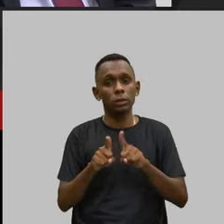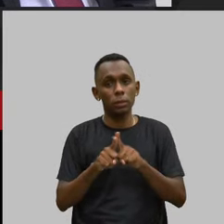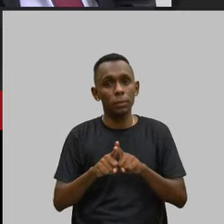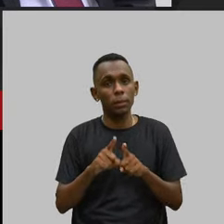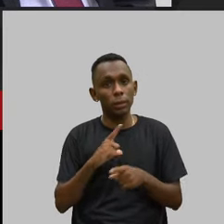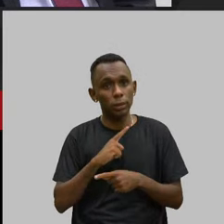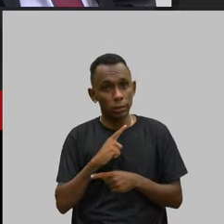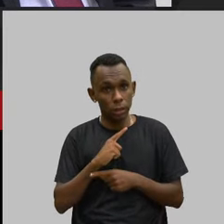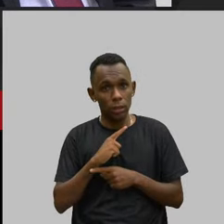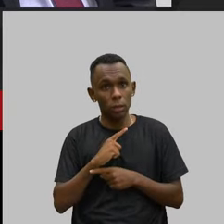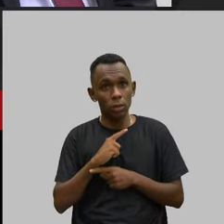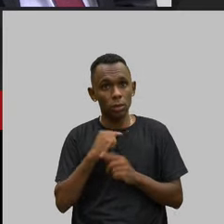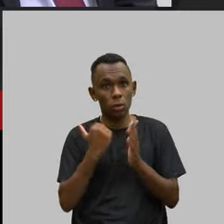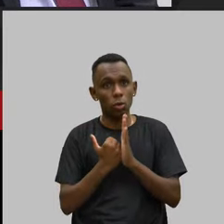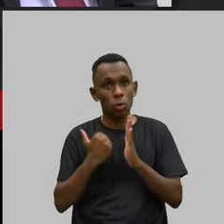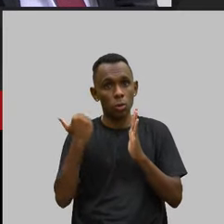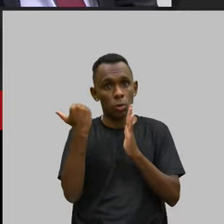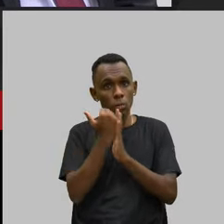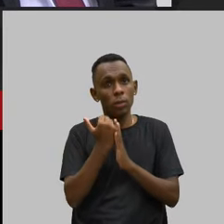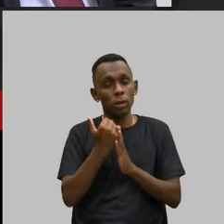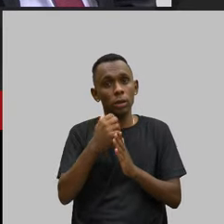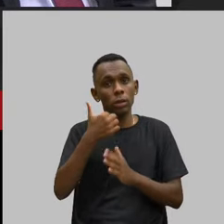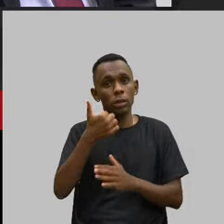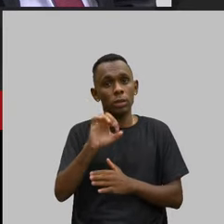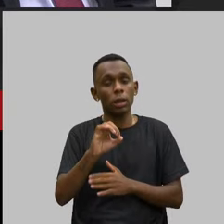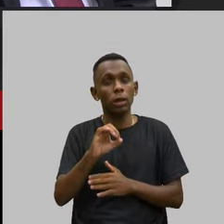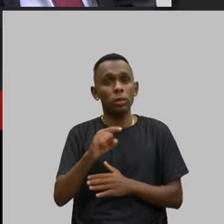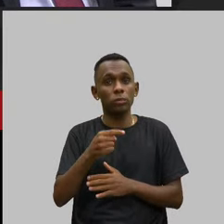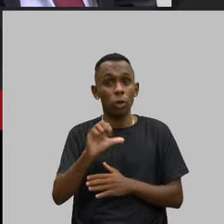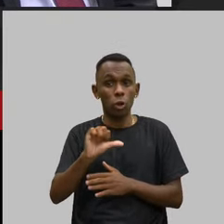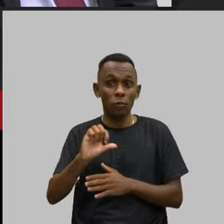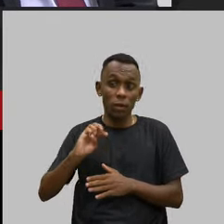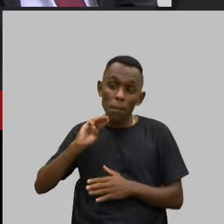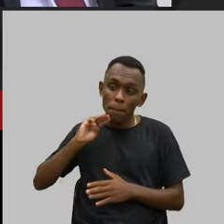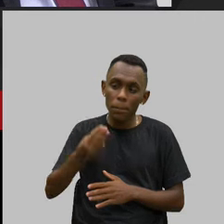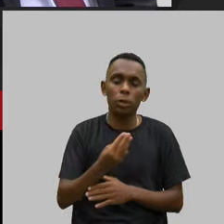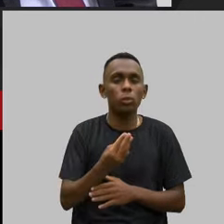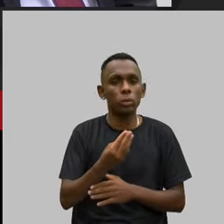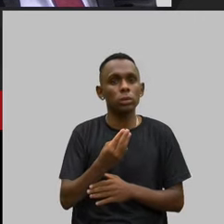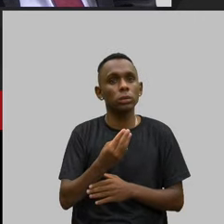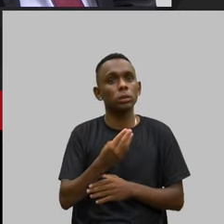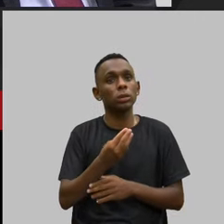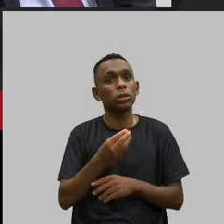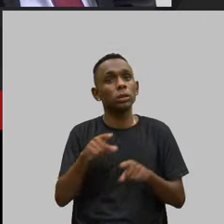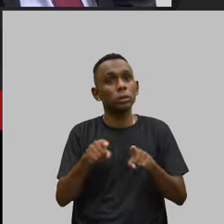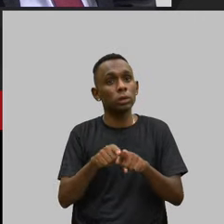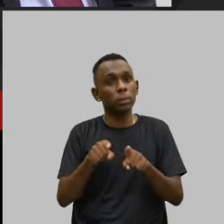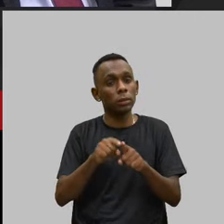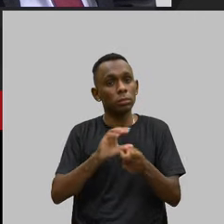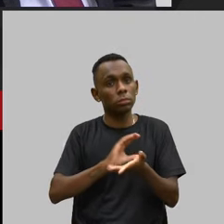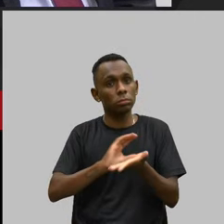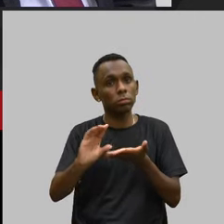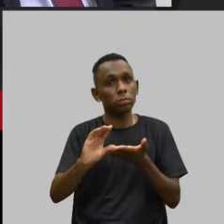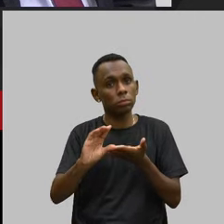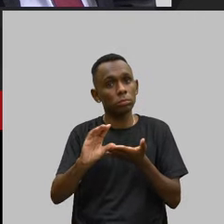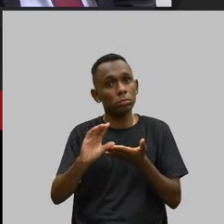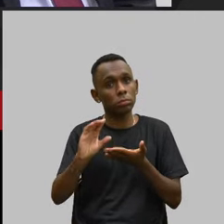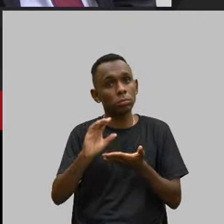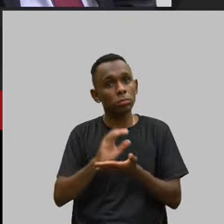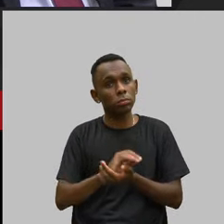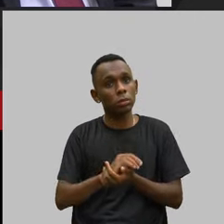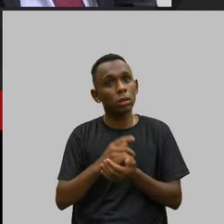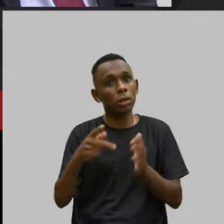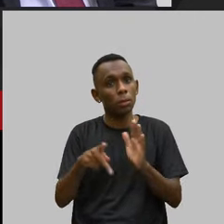teve o aumento do orçamento em 10,9 Milhões a gente teve repasso de orçamento para eh os